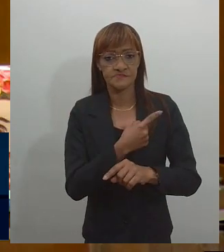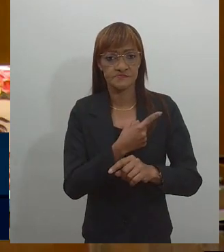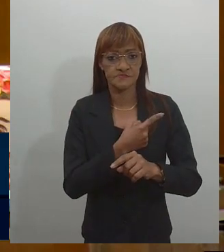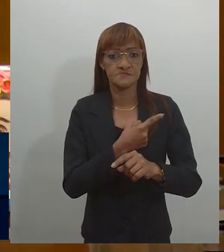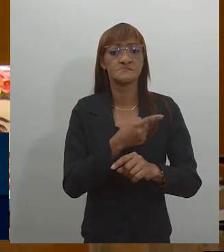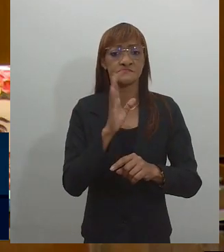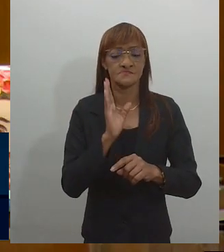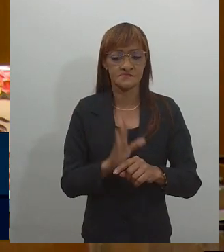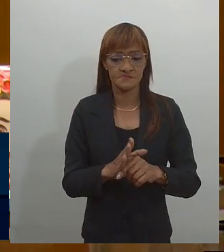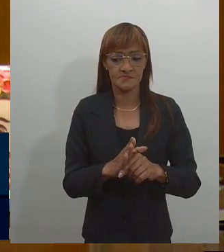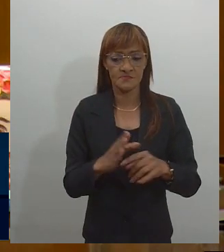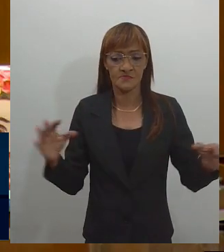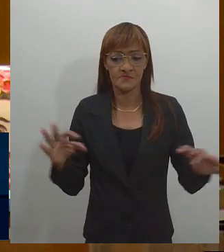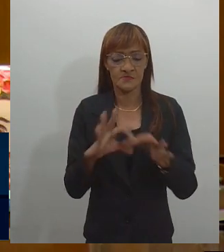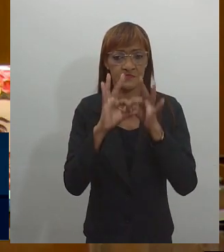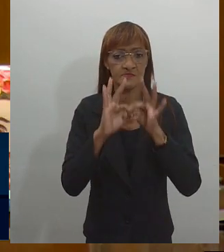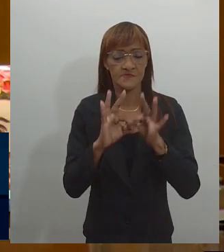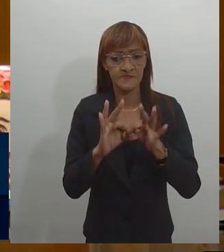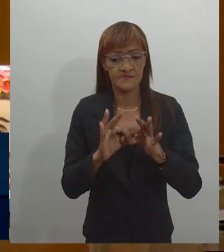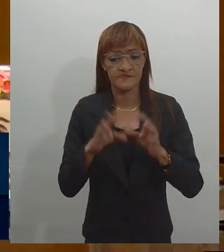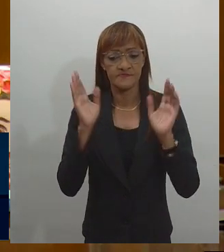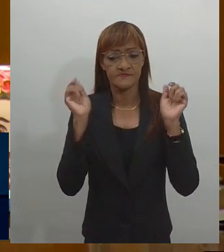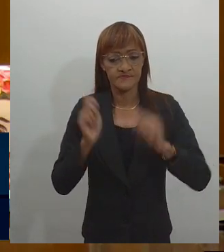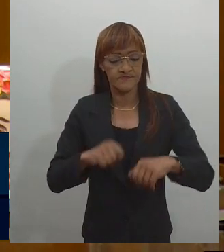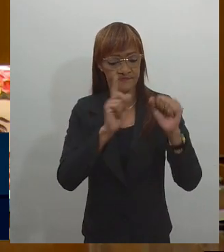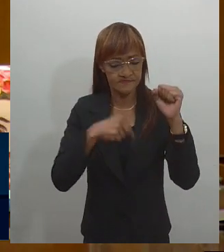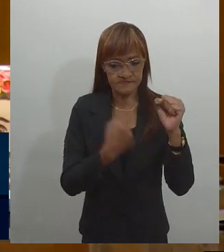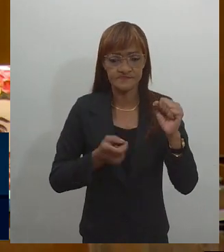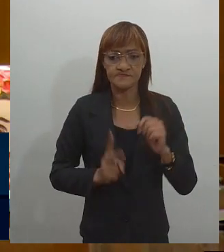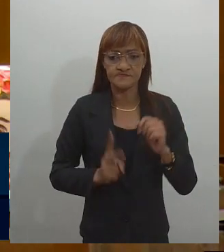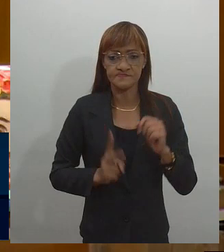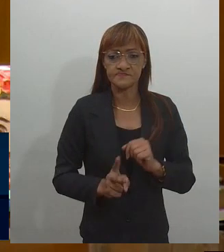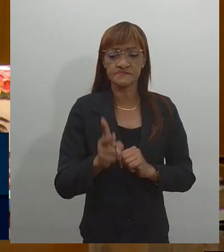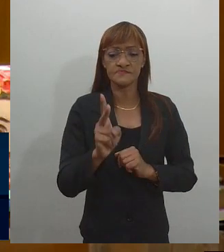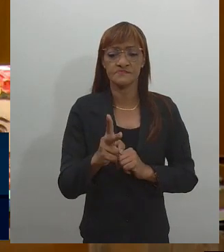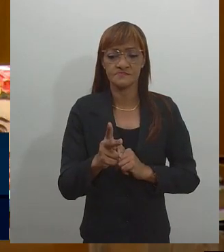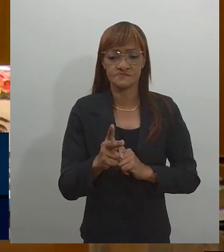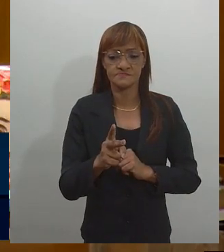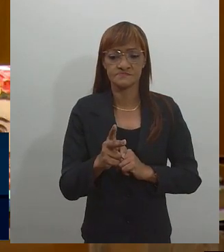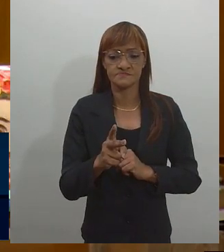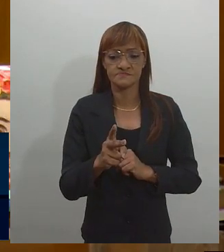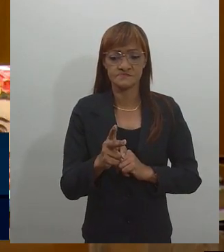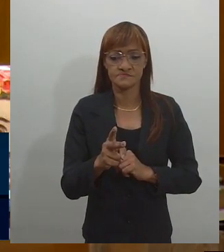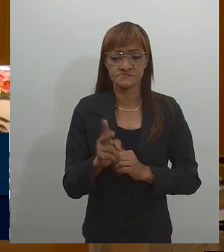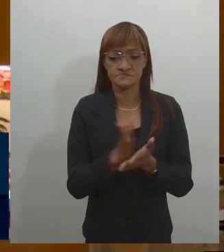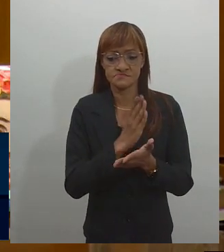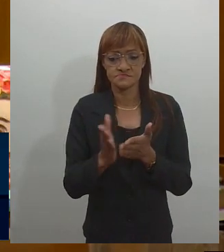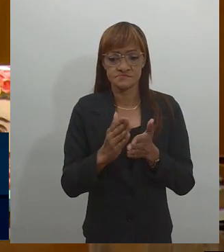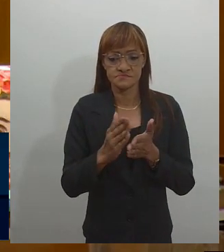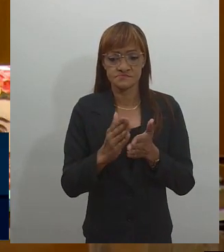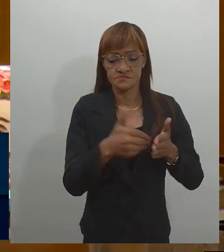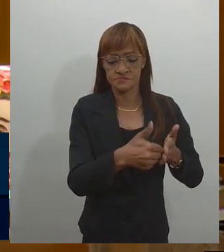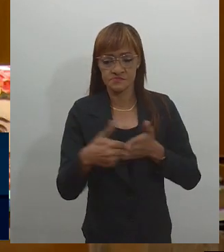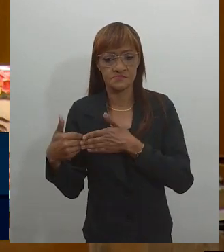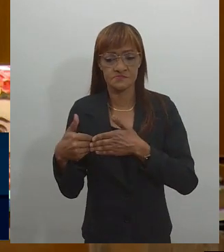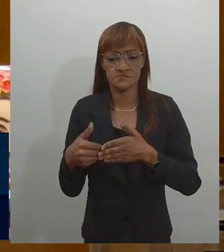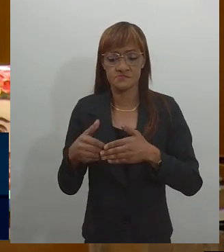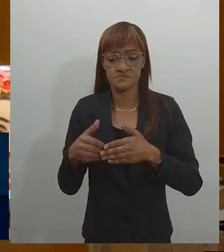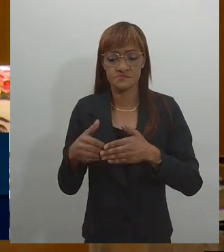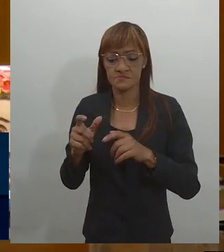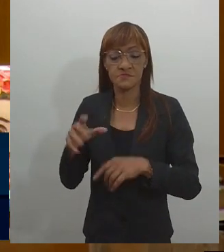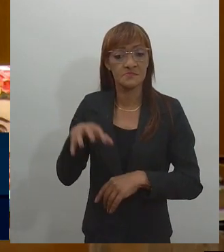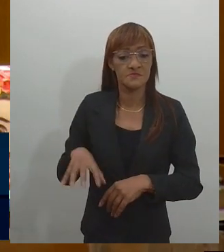mandatos LGBTQIA+ que se encontram isolados territorialmente, especialmente nos